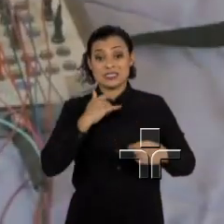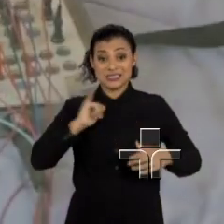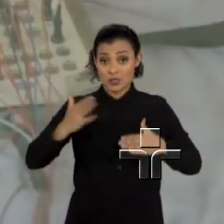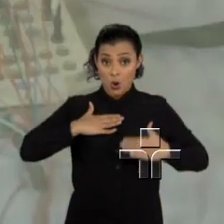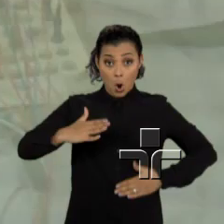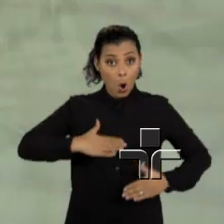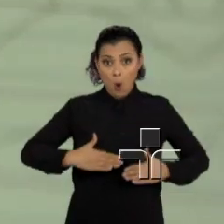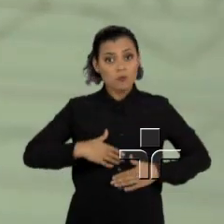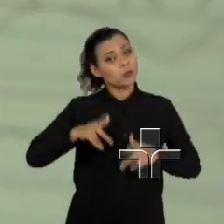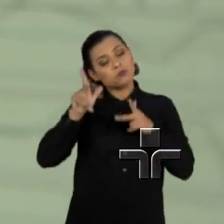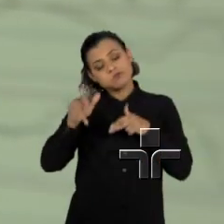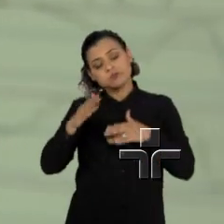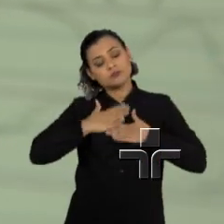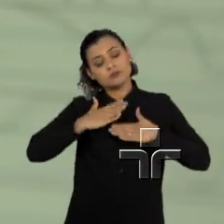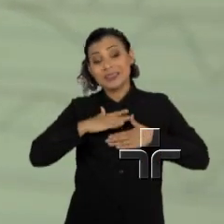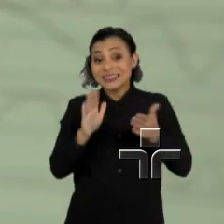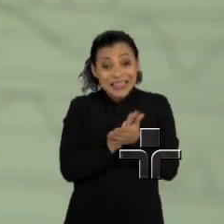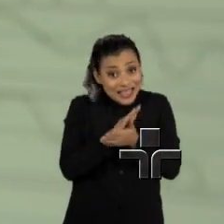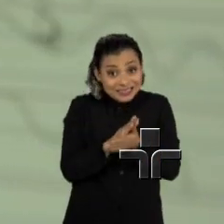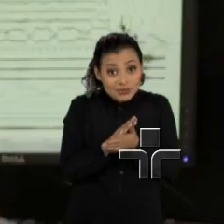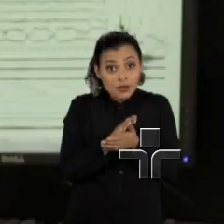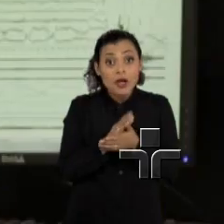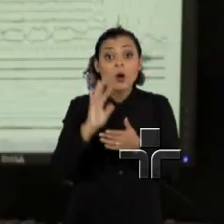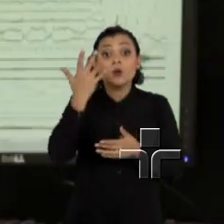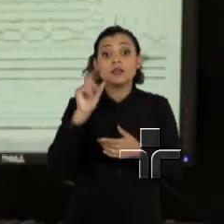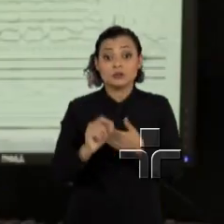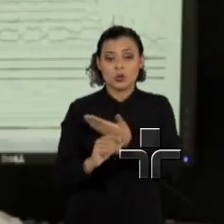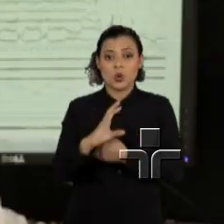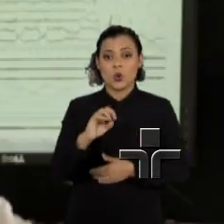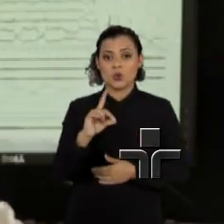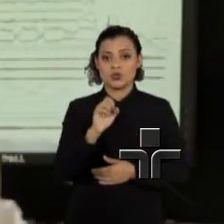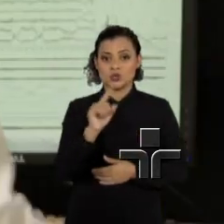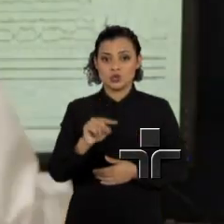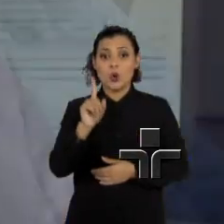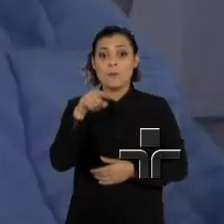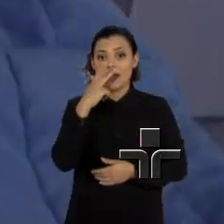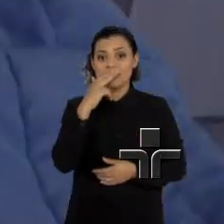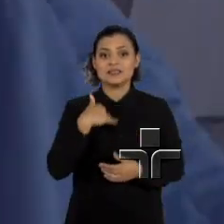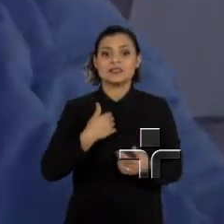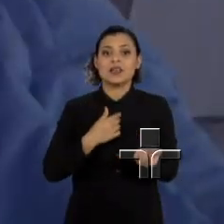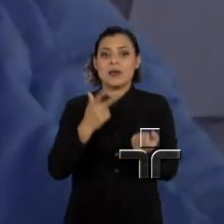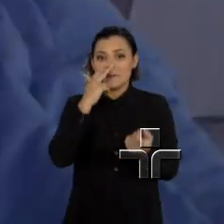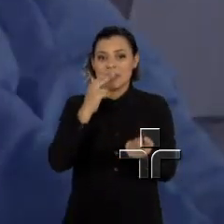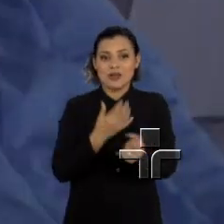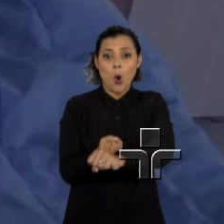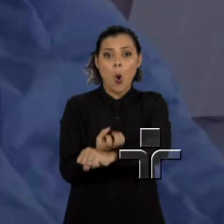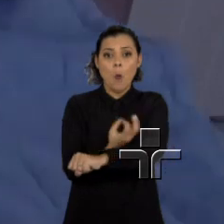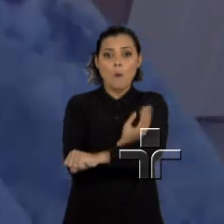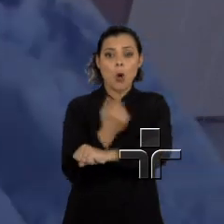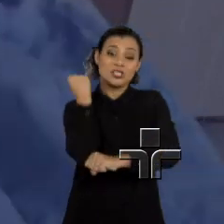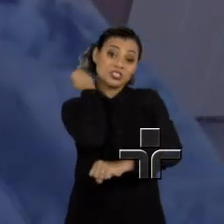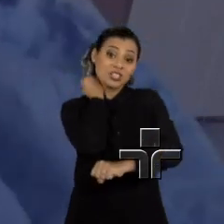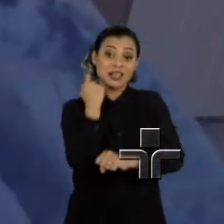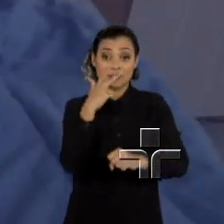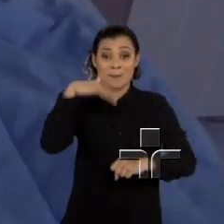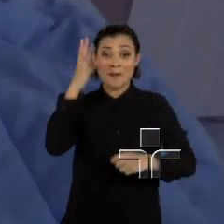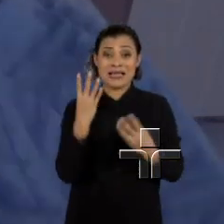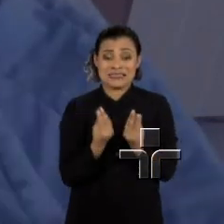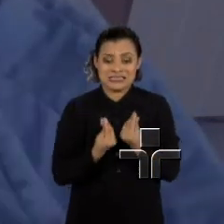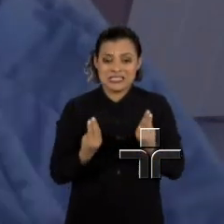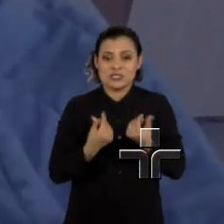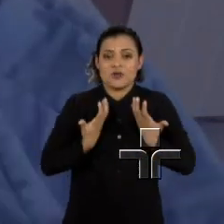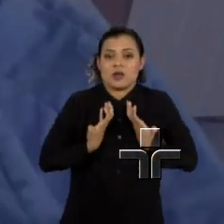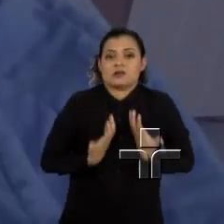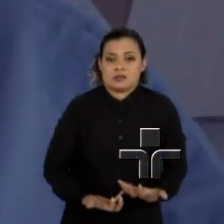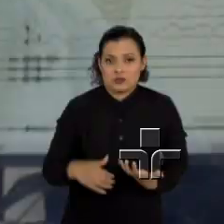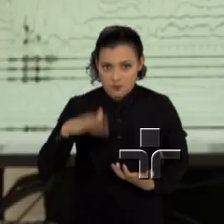cérebro não descansam completamente, o cortisol, conhecido como hormônio do estresse, se altera, deixando a pessoa mais sensível à dor e